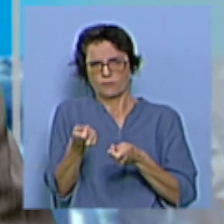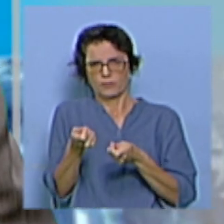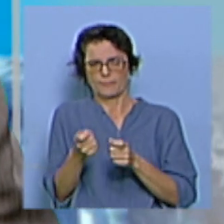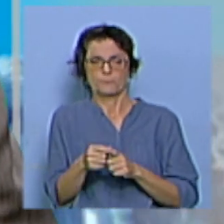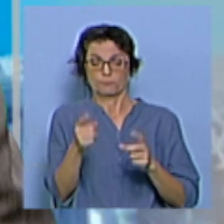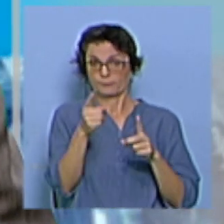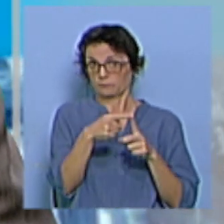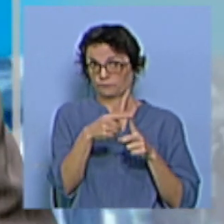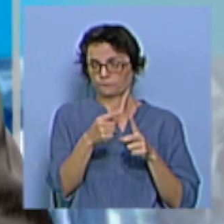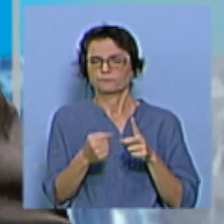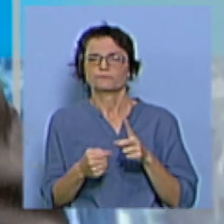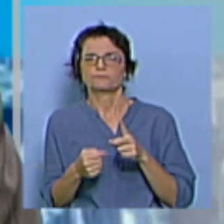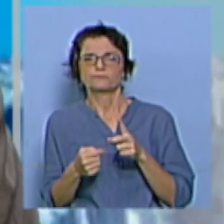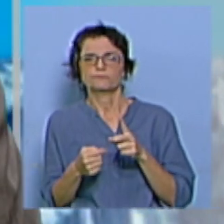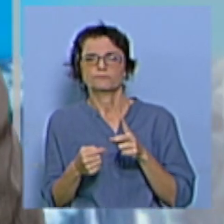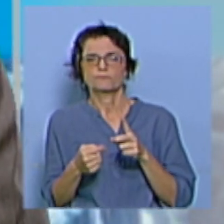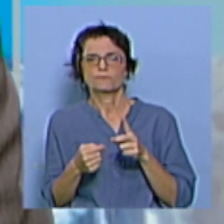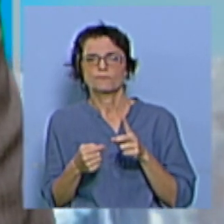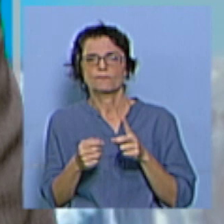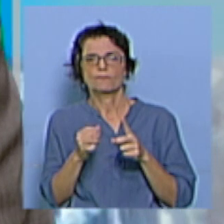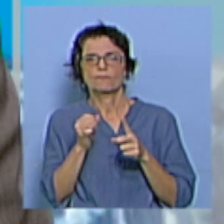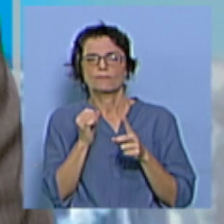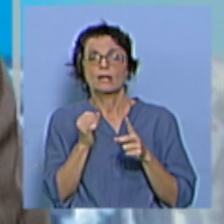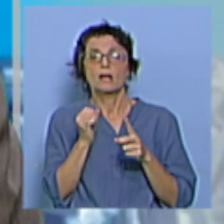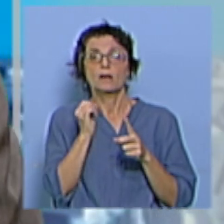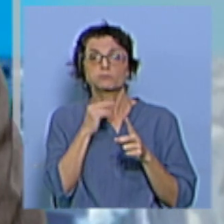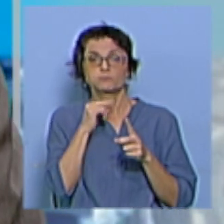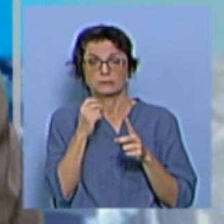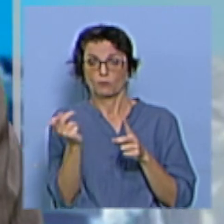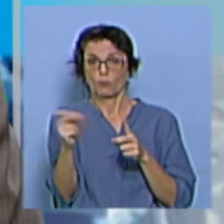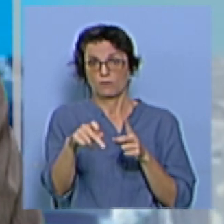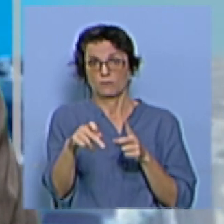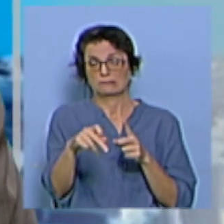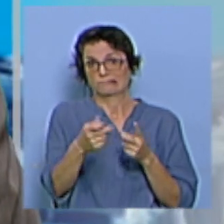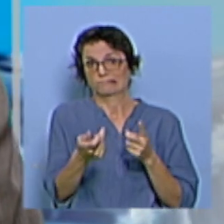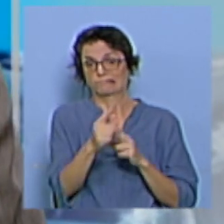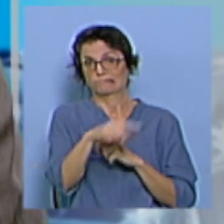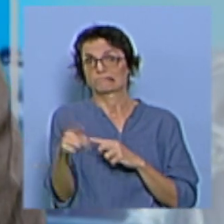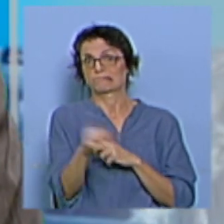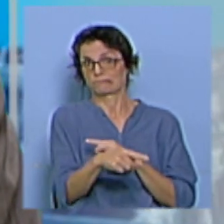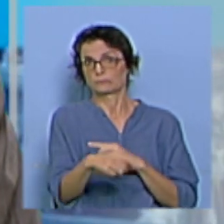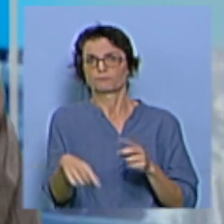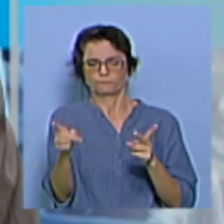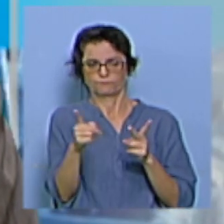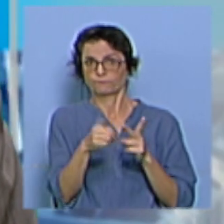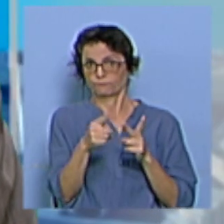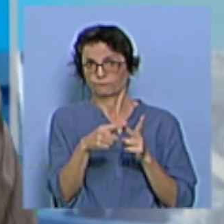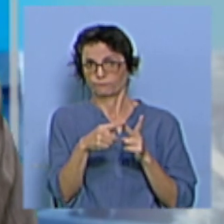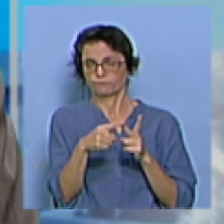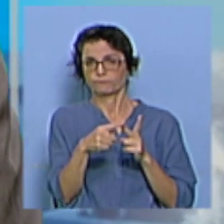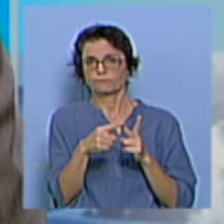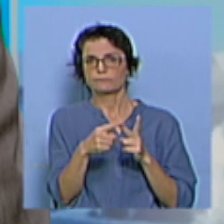Houve ocasiões em que o acontecimento previsto foi pura e simplesmente cancelado. Houve aqueles em que